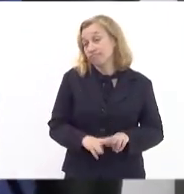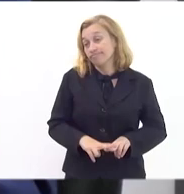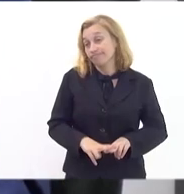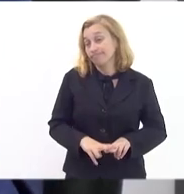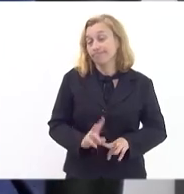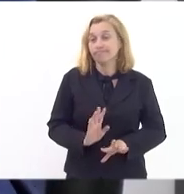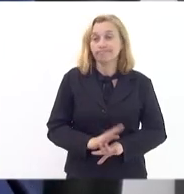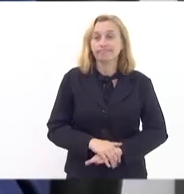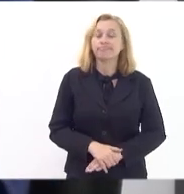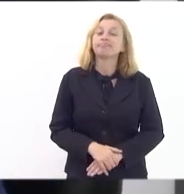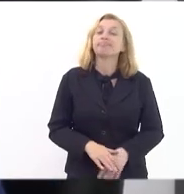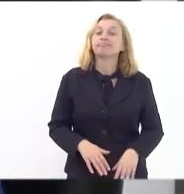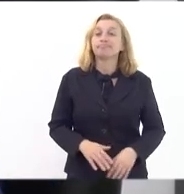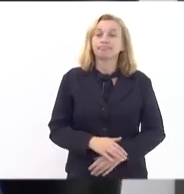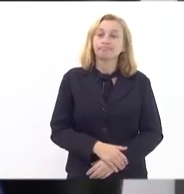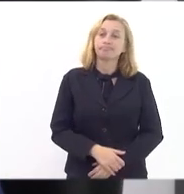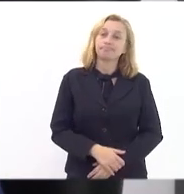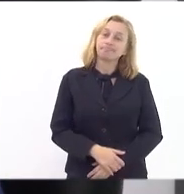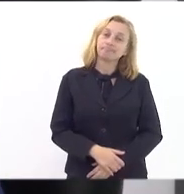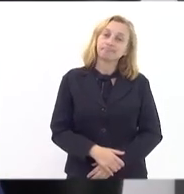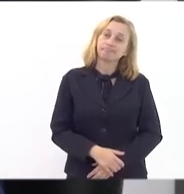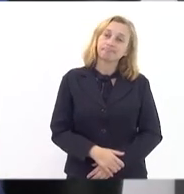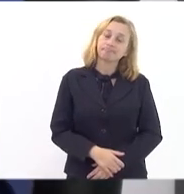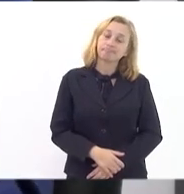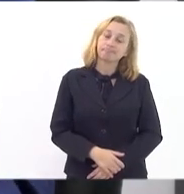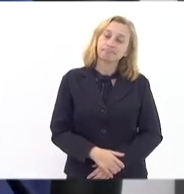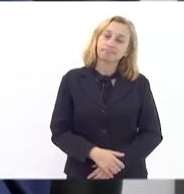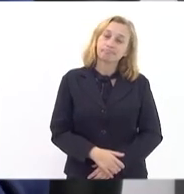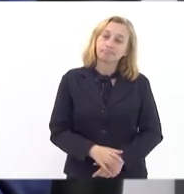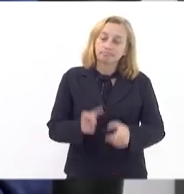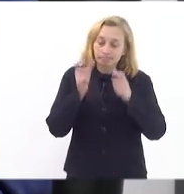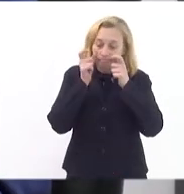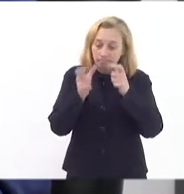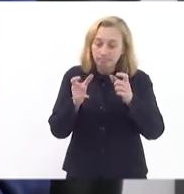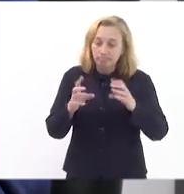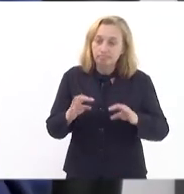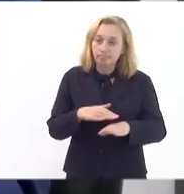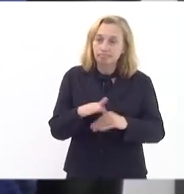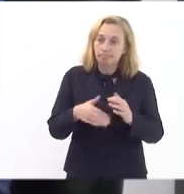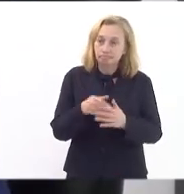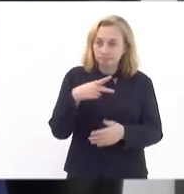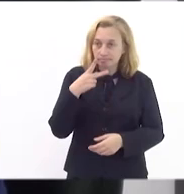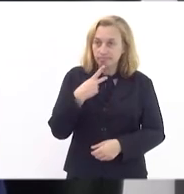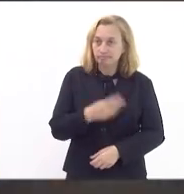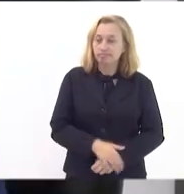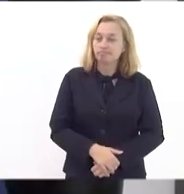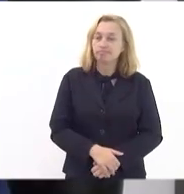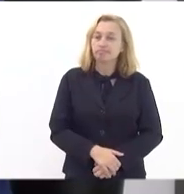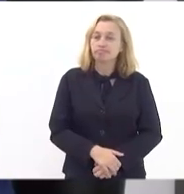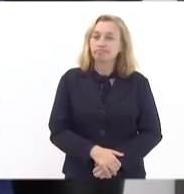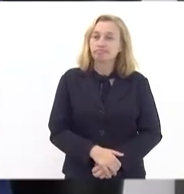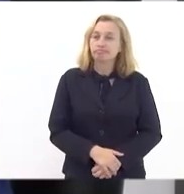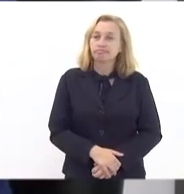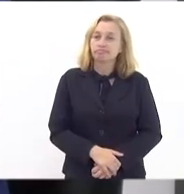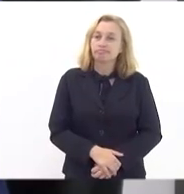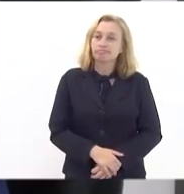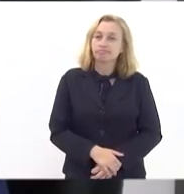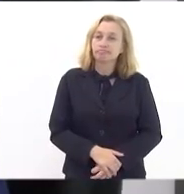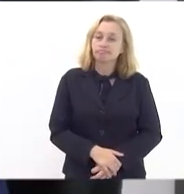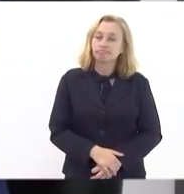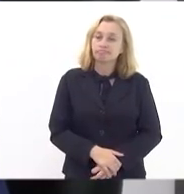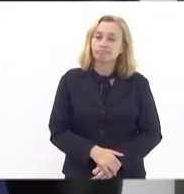Olha eu eu ouvi atentamente as intervenções é claro